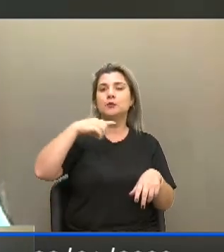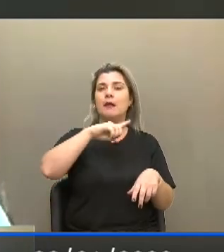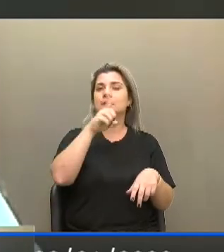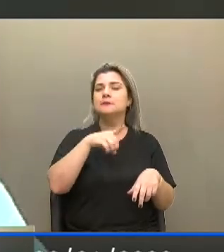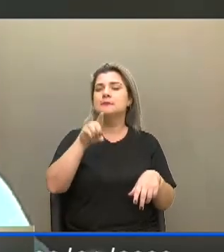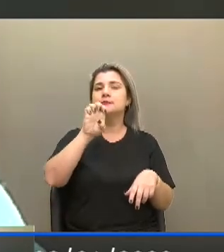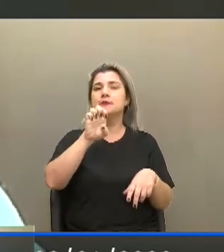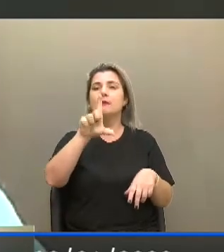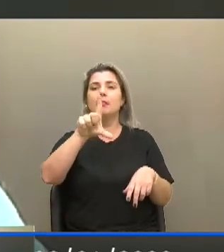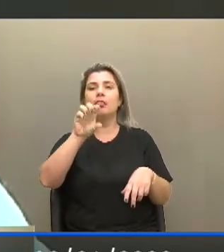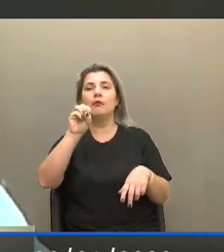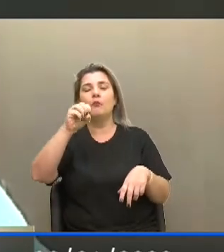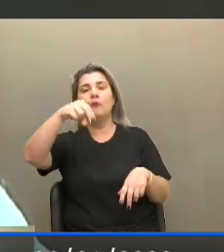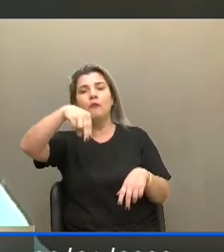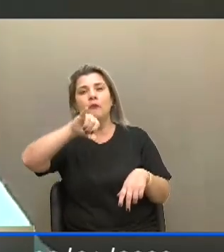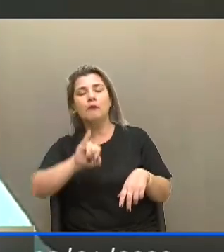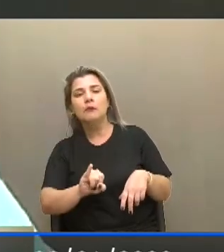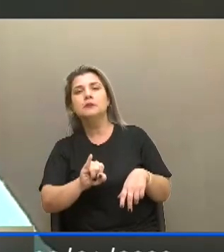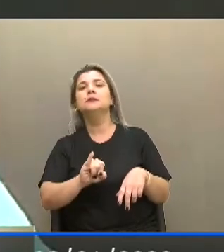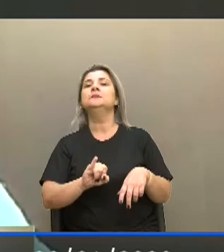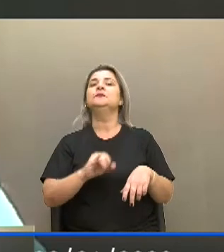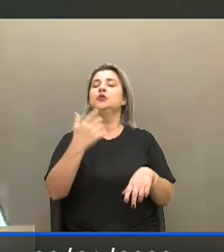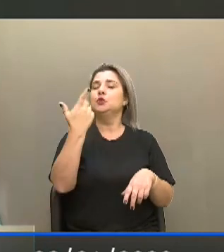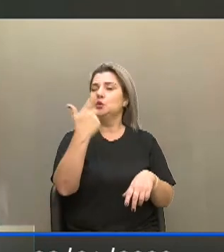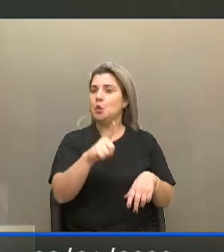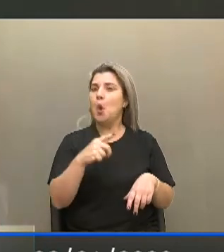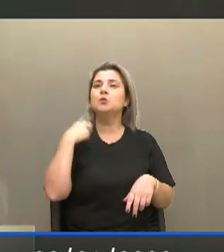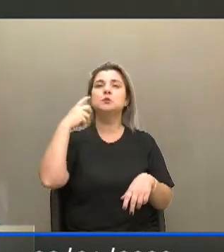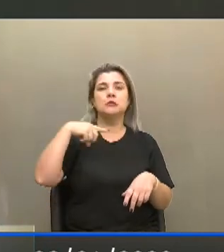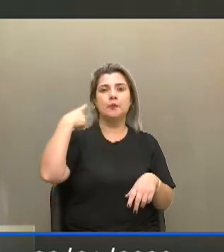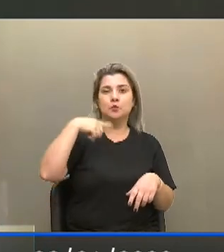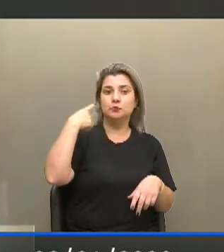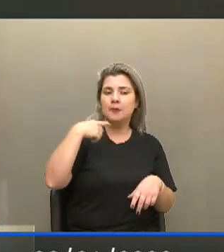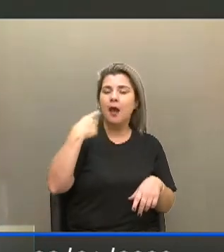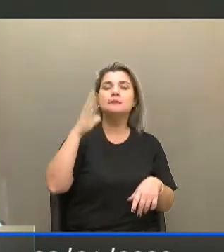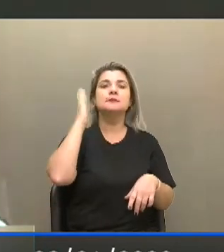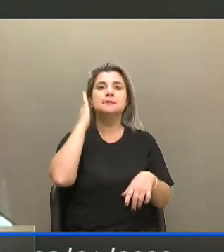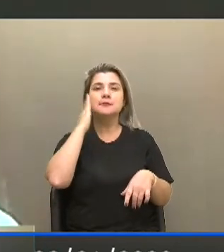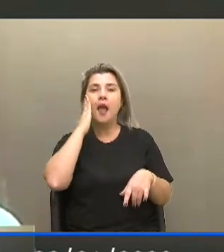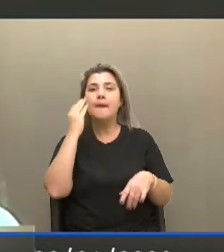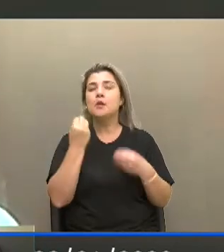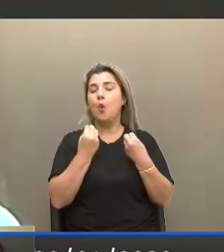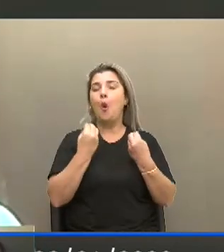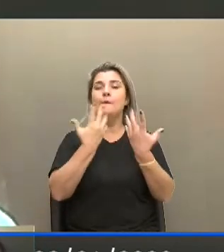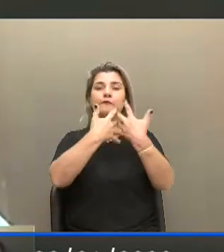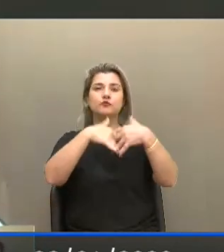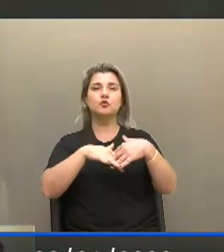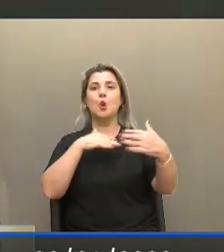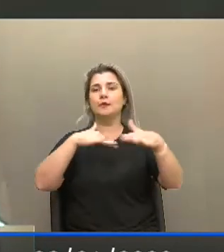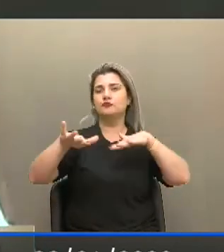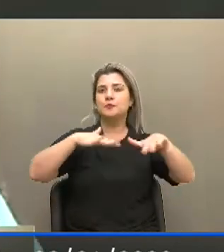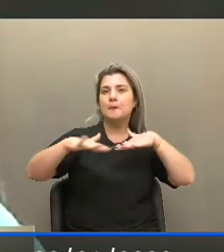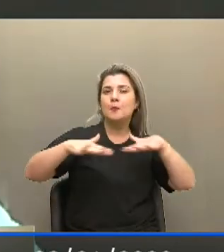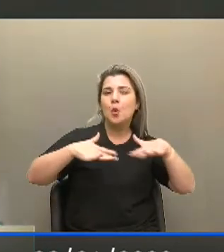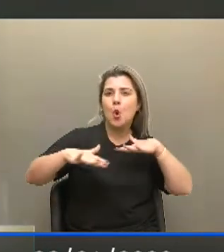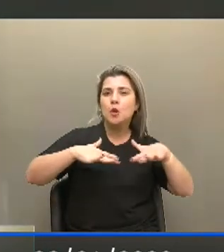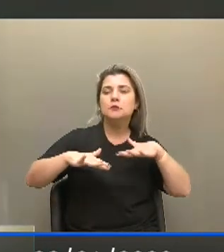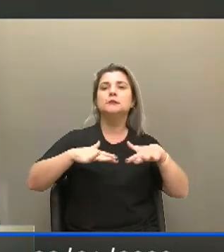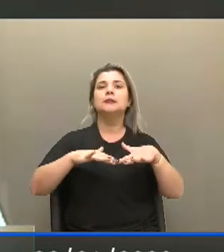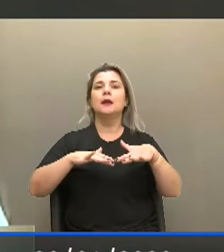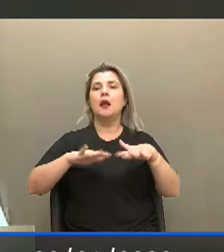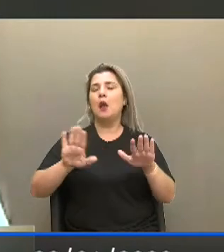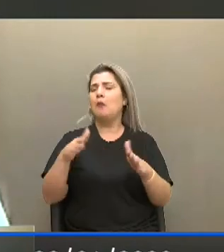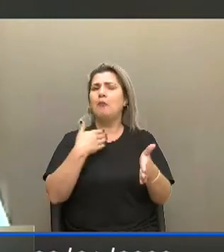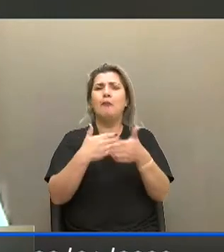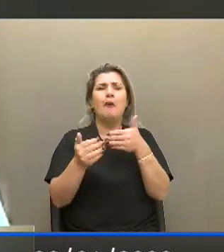ao campo, e muitos aqui, deputado Elton, vários, a dinâmica, como funciona, qualquer paralisação, é por isso que os